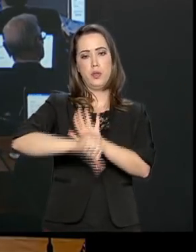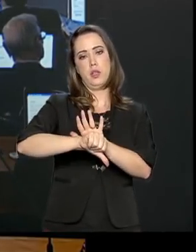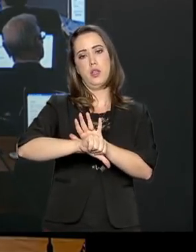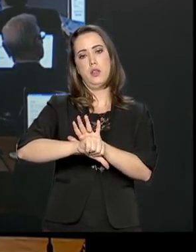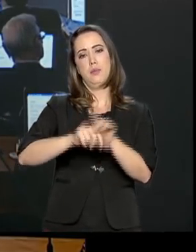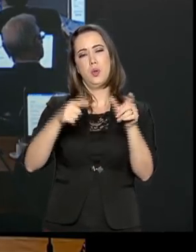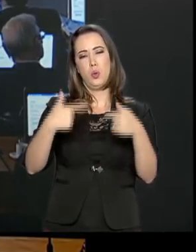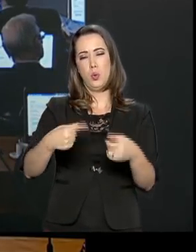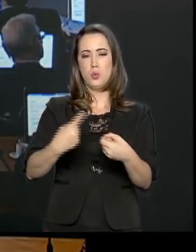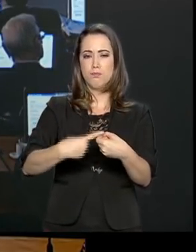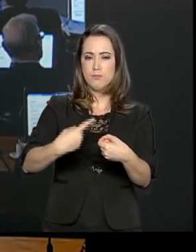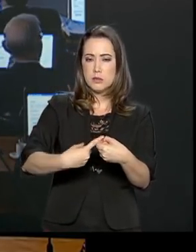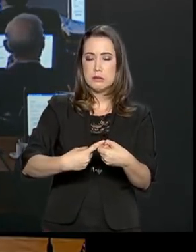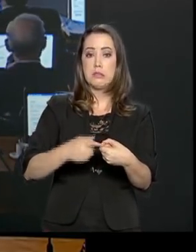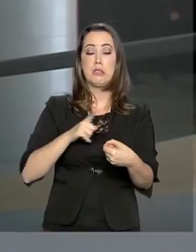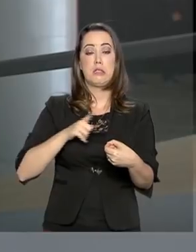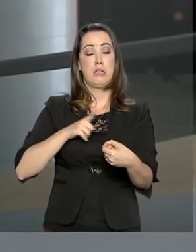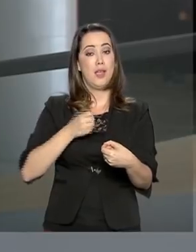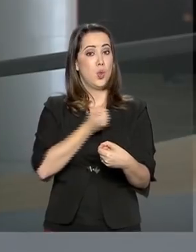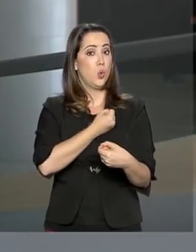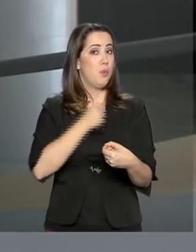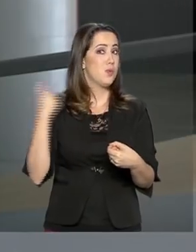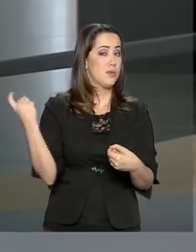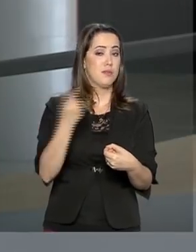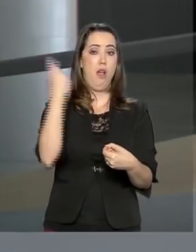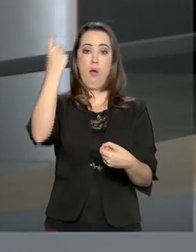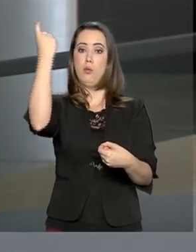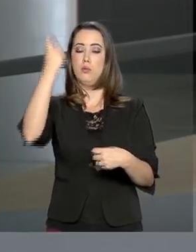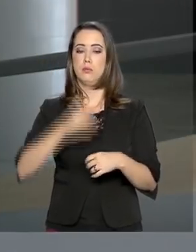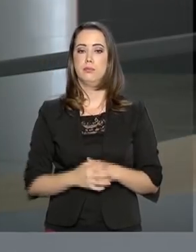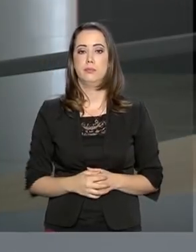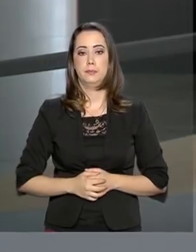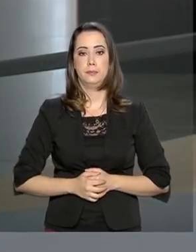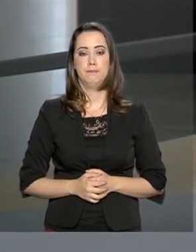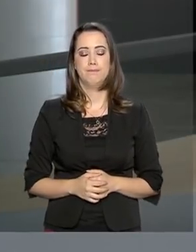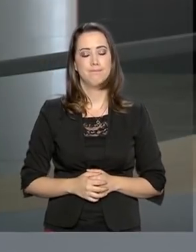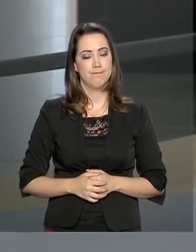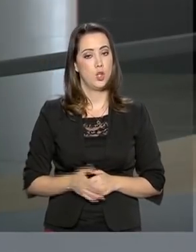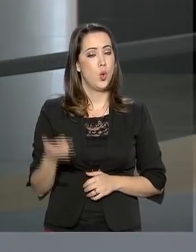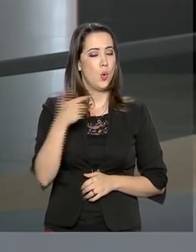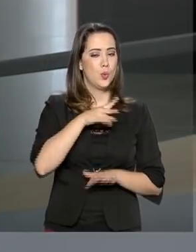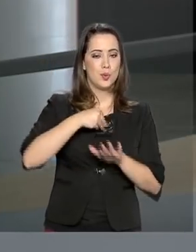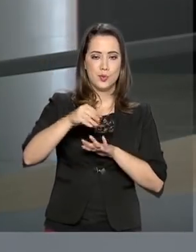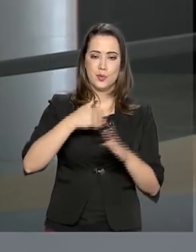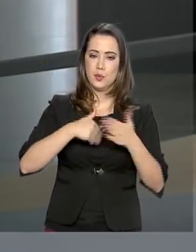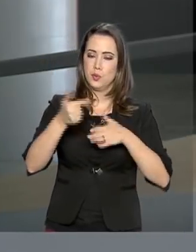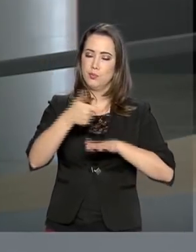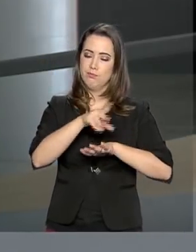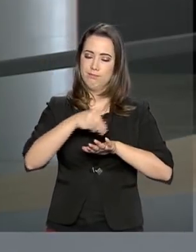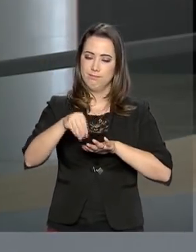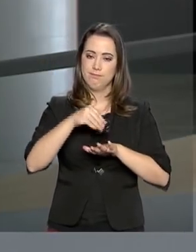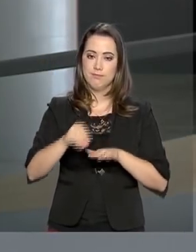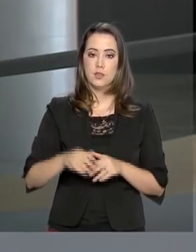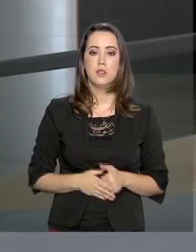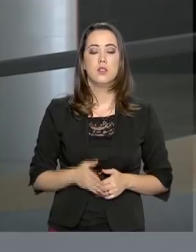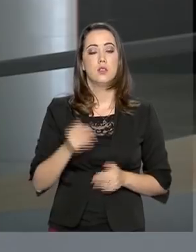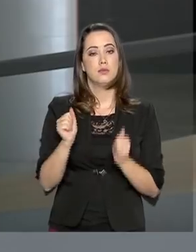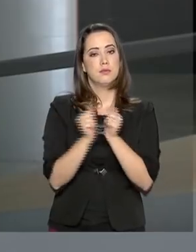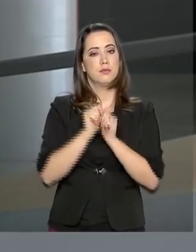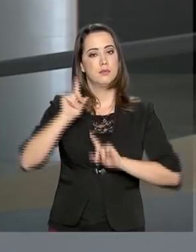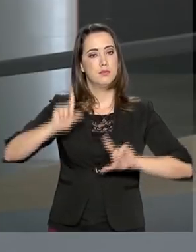por índices elevados. E nós podemos voltar a qualquer momento com outras informações.